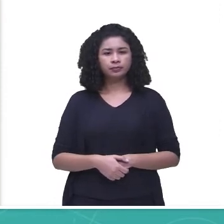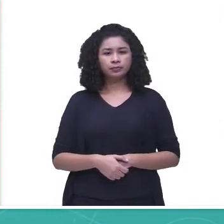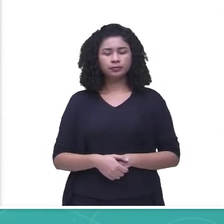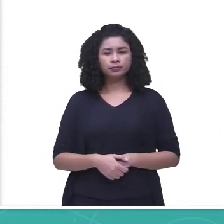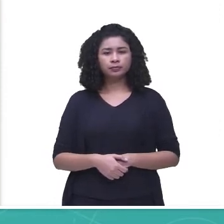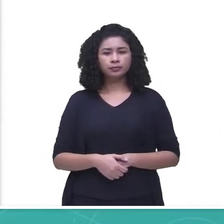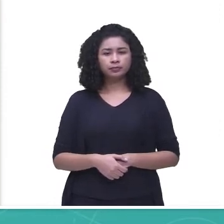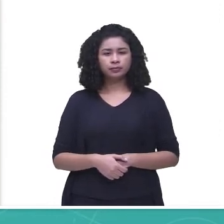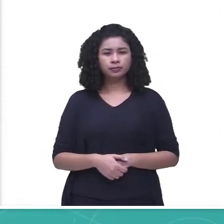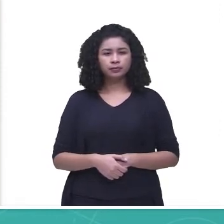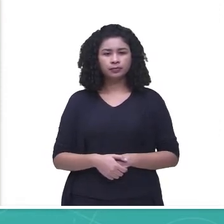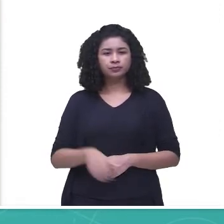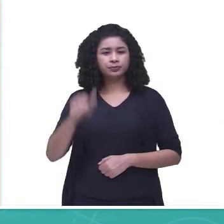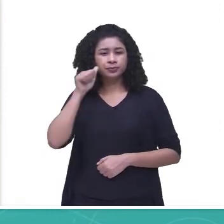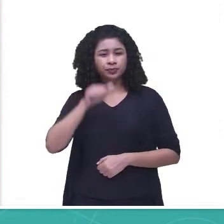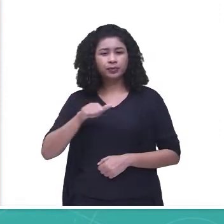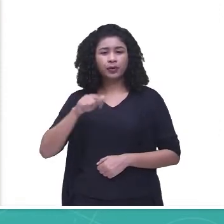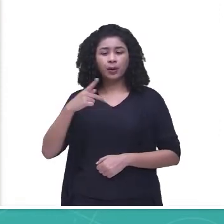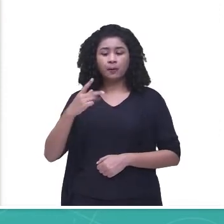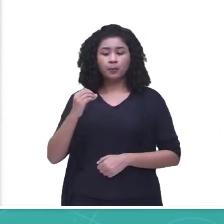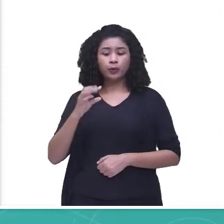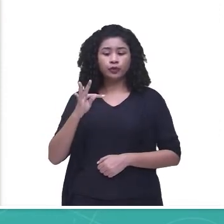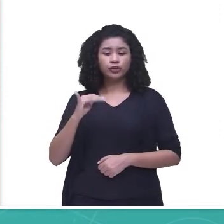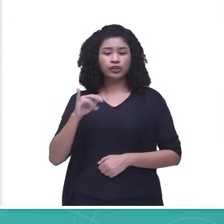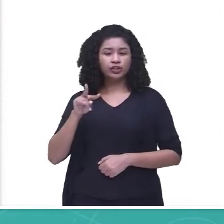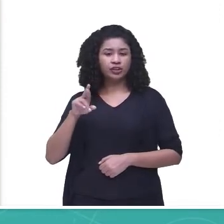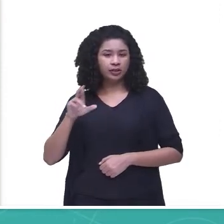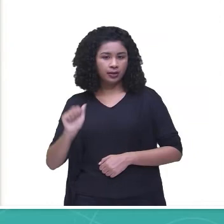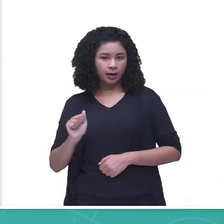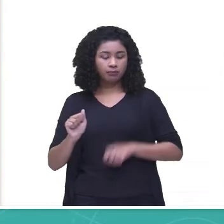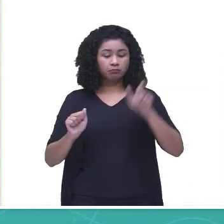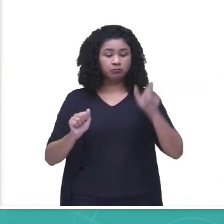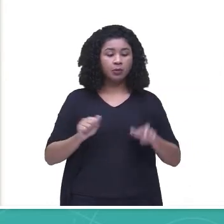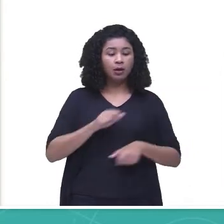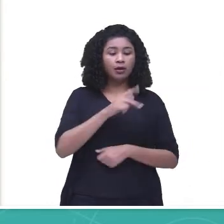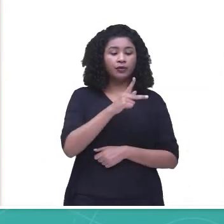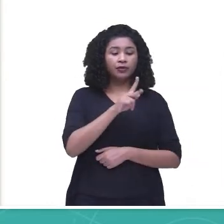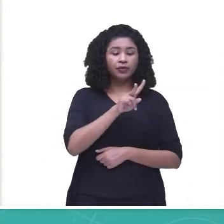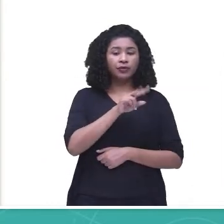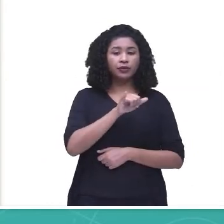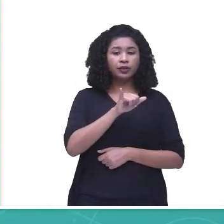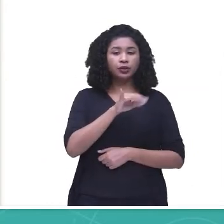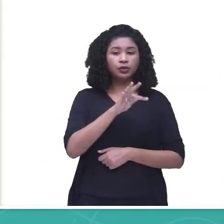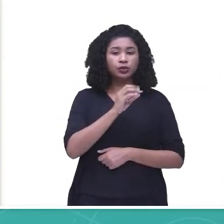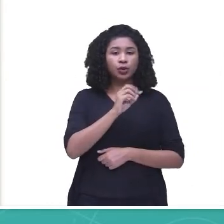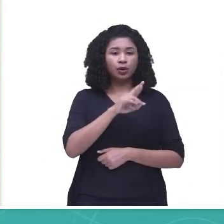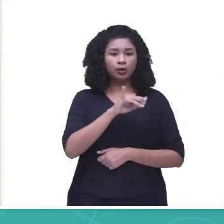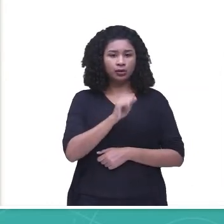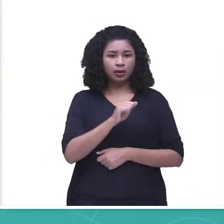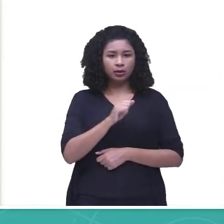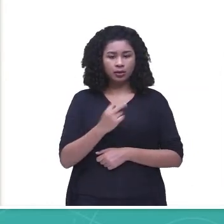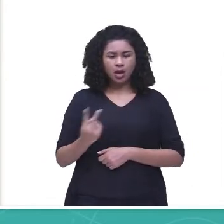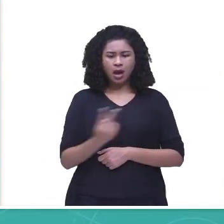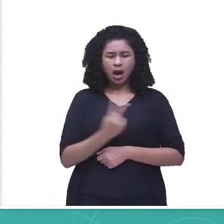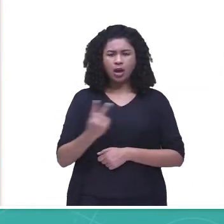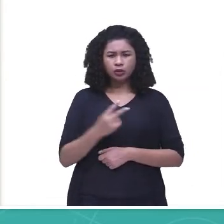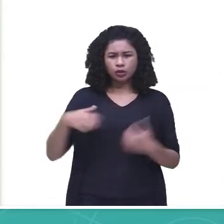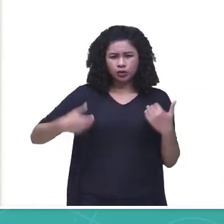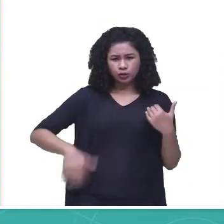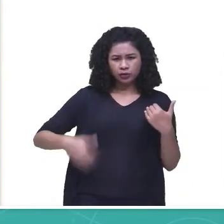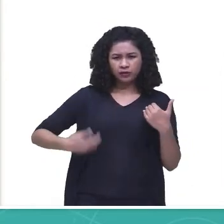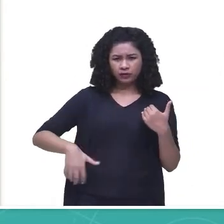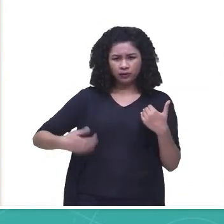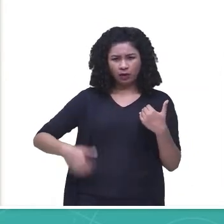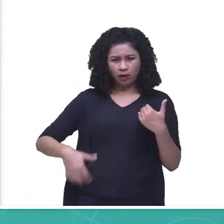A Potira e a Vitória, elas tocam violão? A resposta afirmativa, yes,